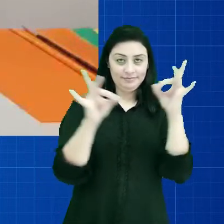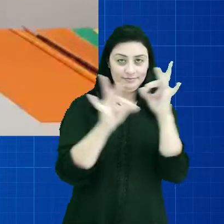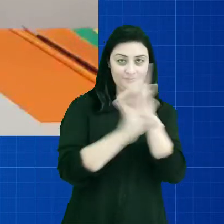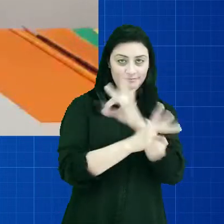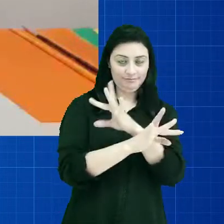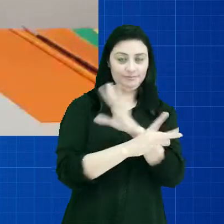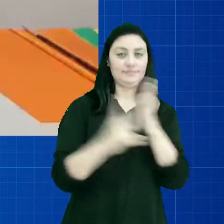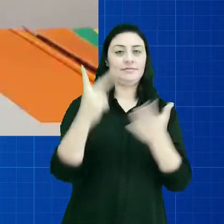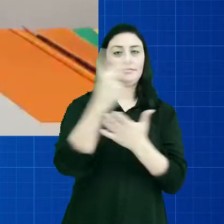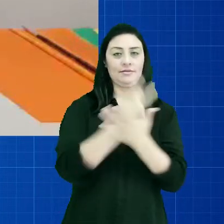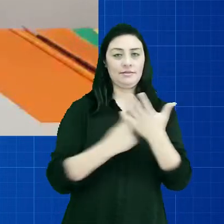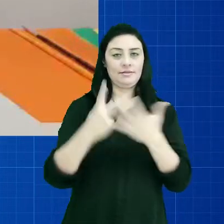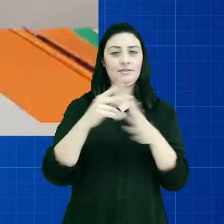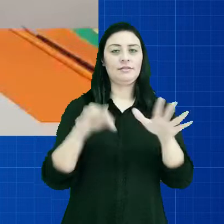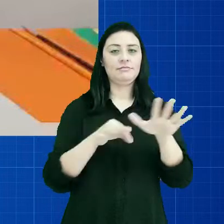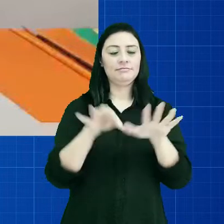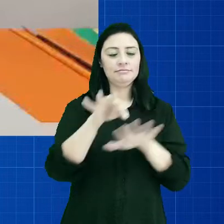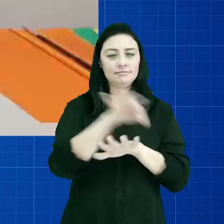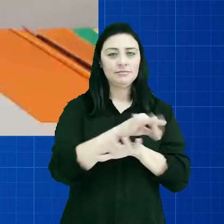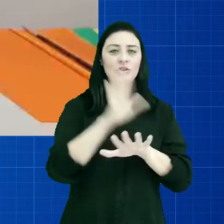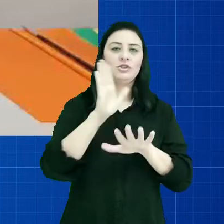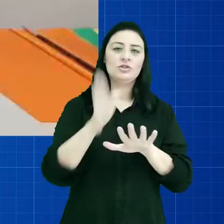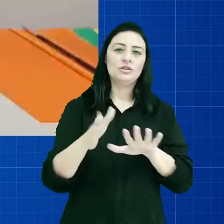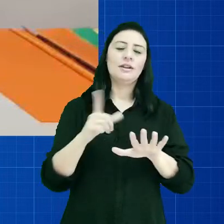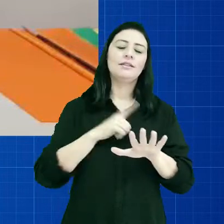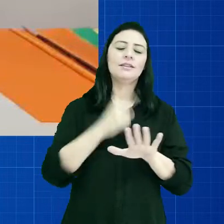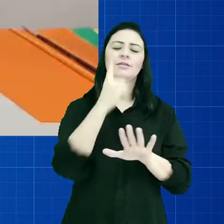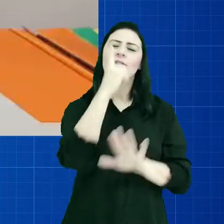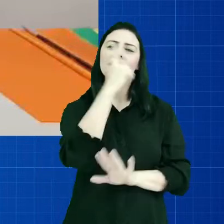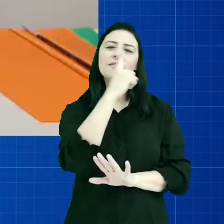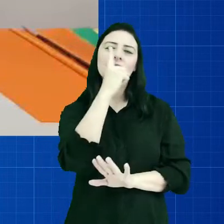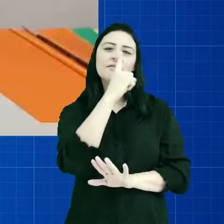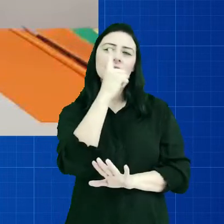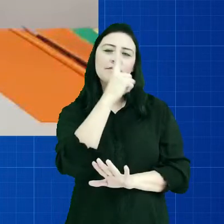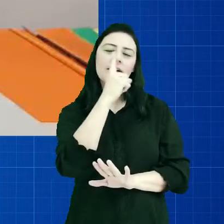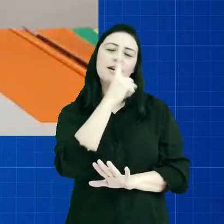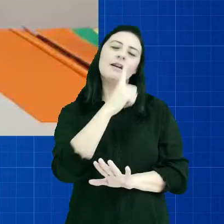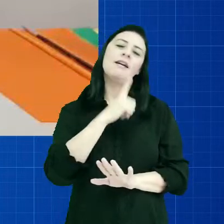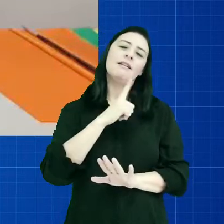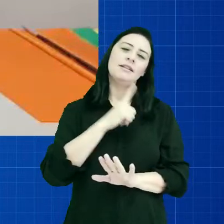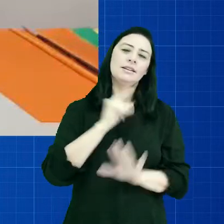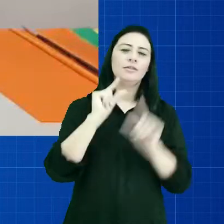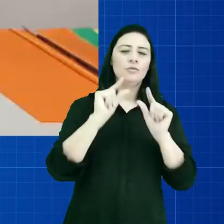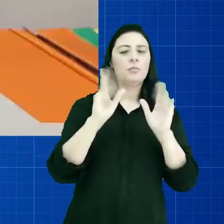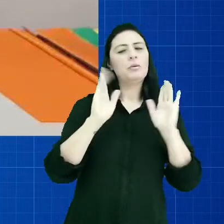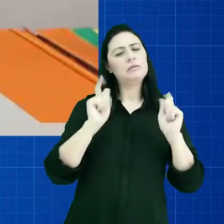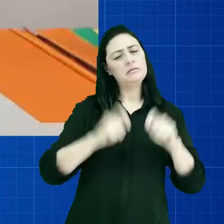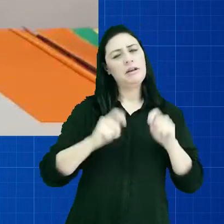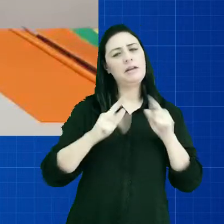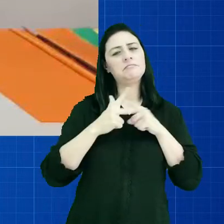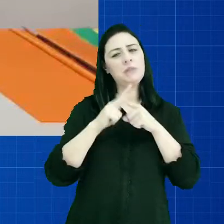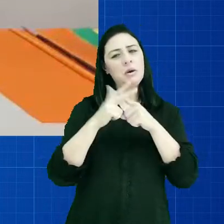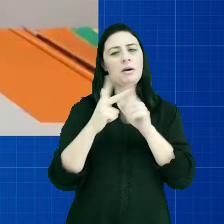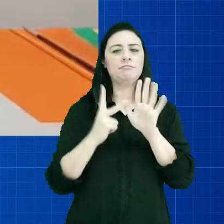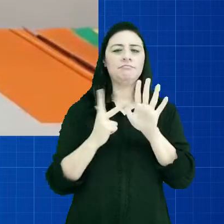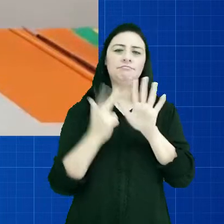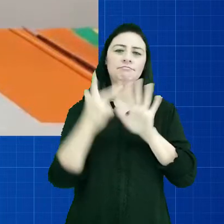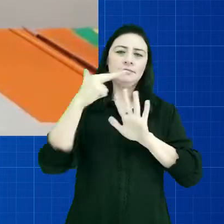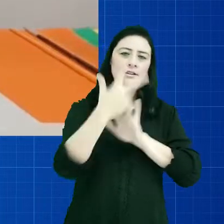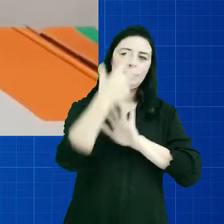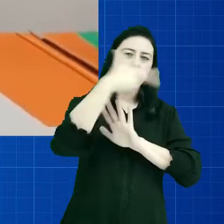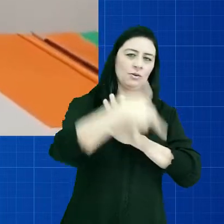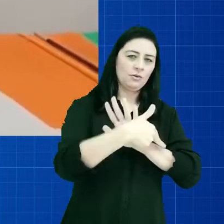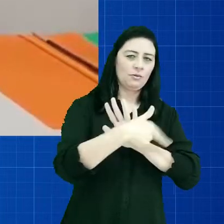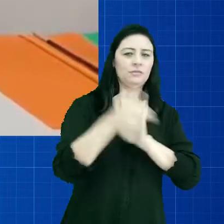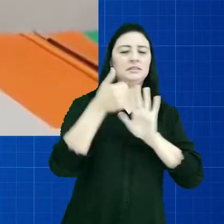Contornei a minha mão, tá, crianças? Aqui escapou um pouquinho o contorno do dedo, mas depois a gente vai recortar